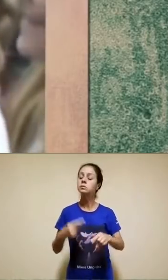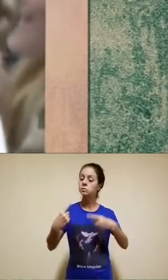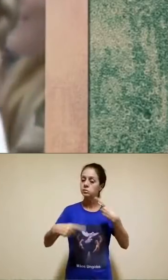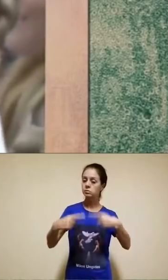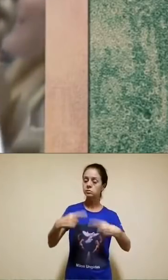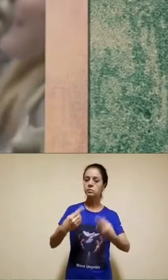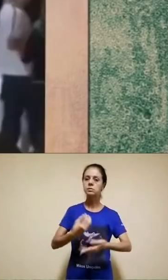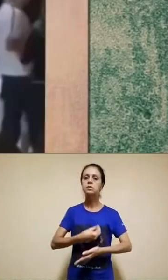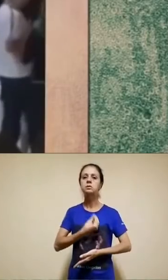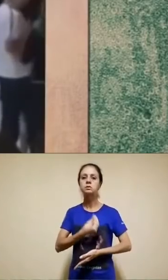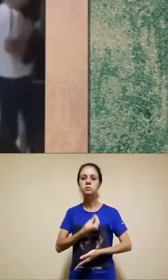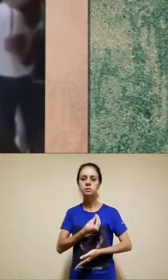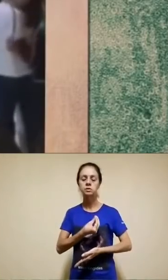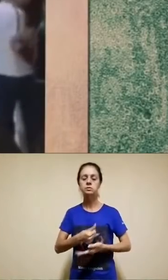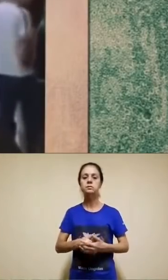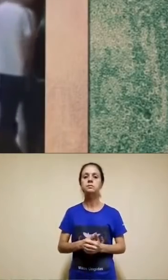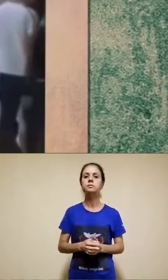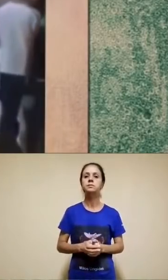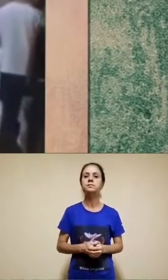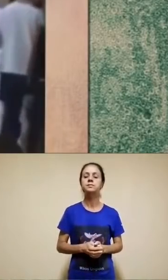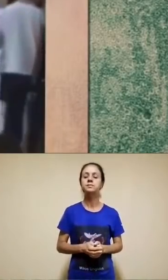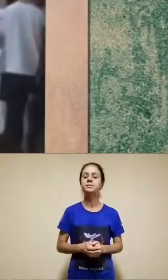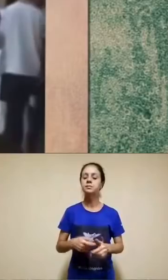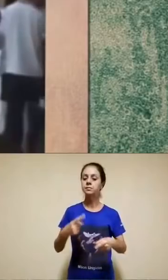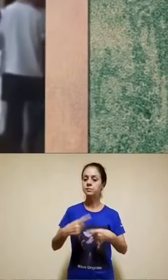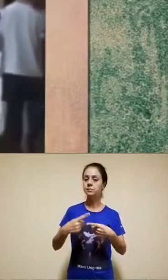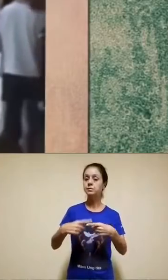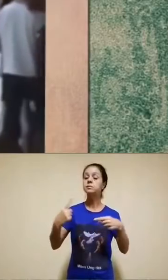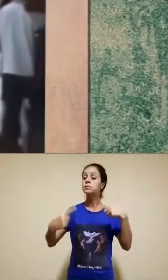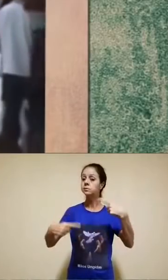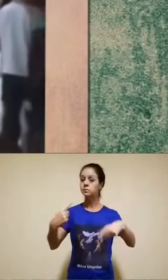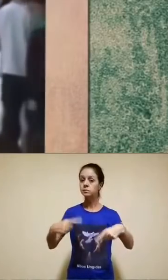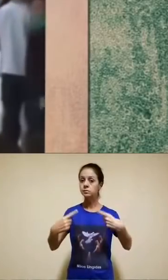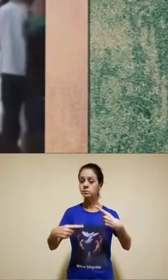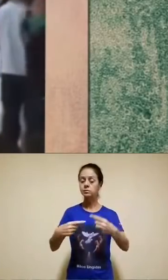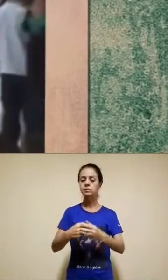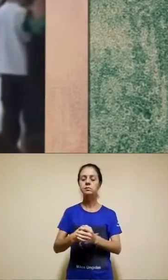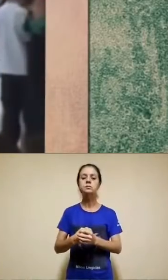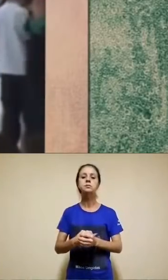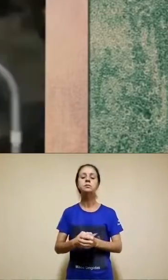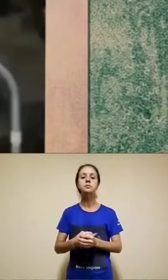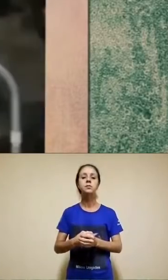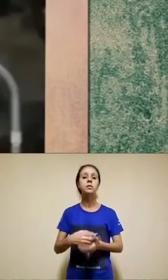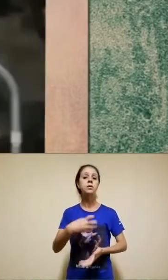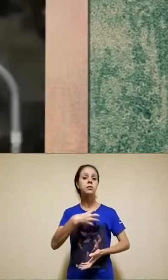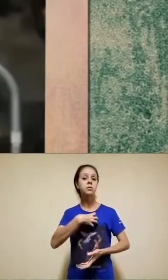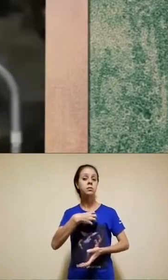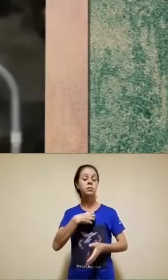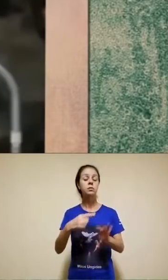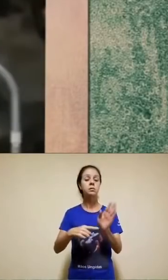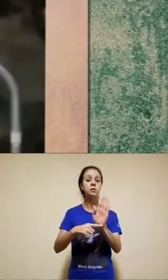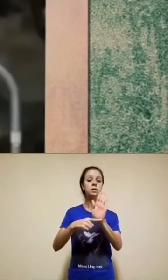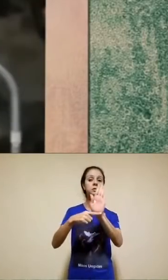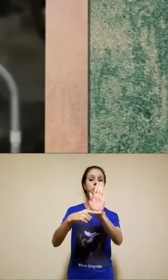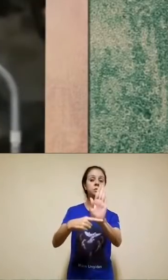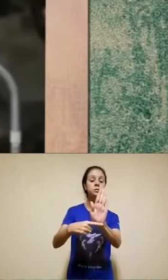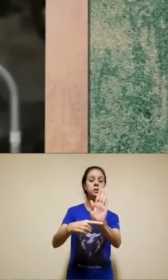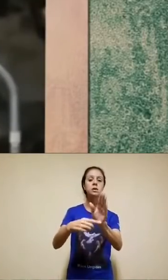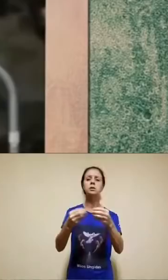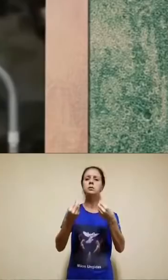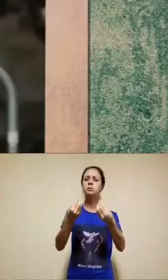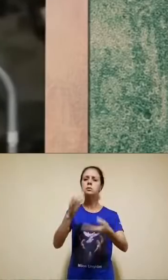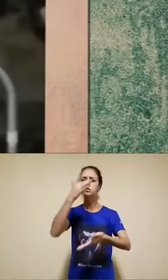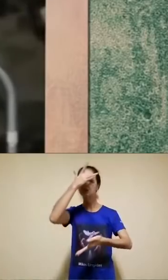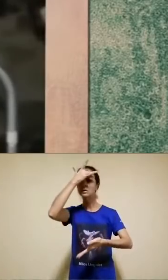immischiarci nella politica, perché la politica è una delle forme